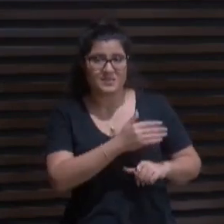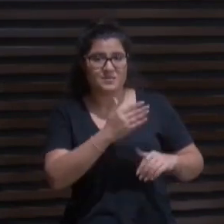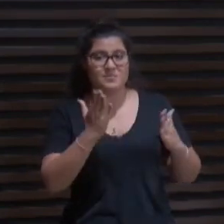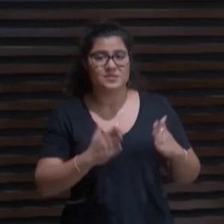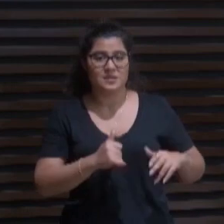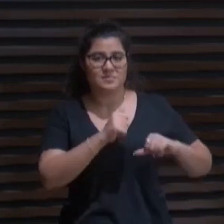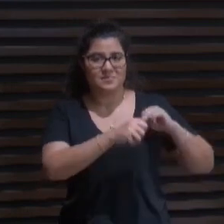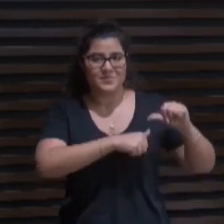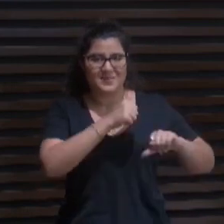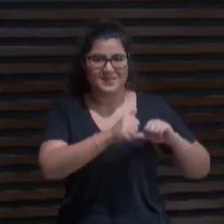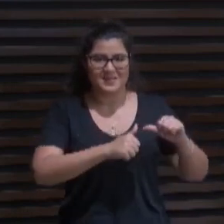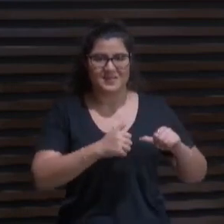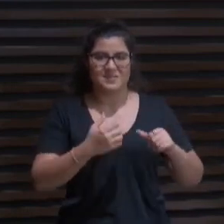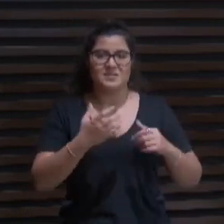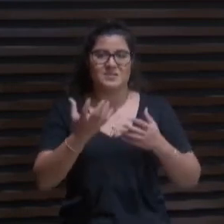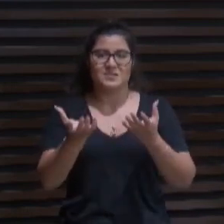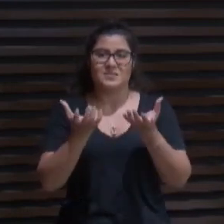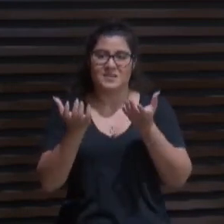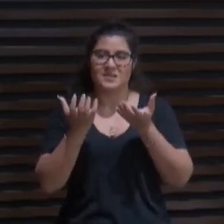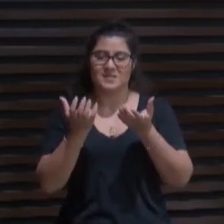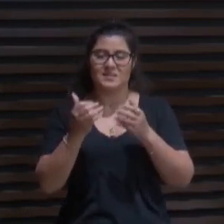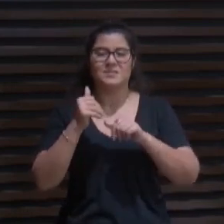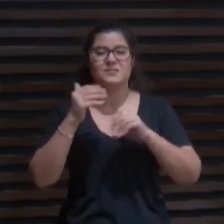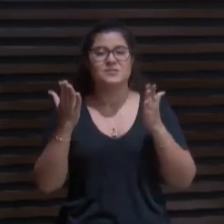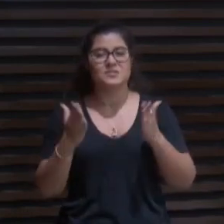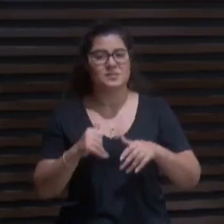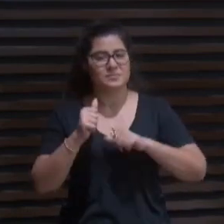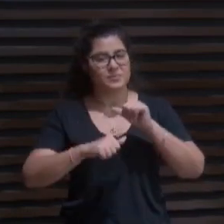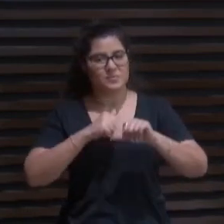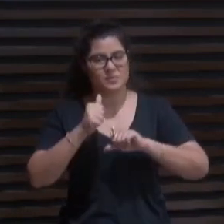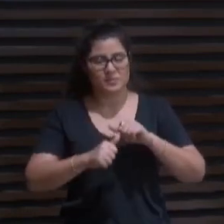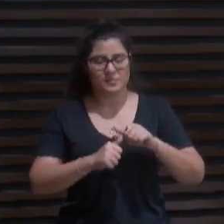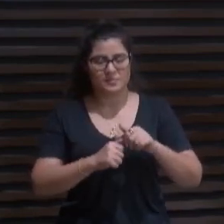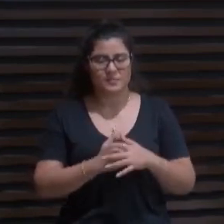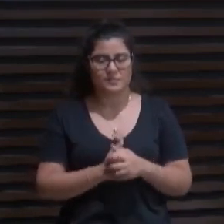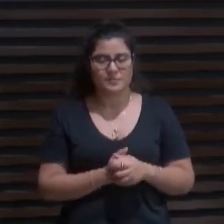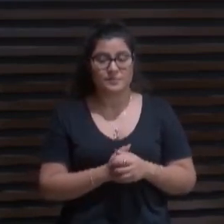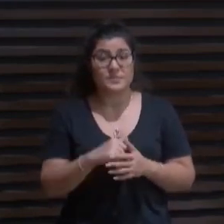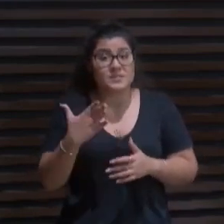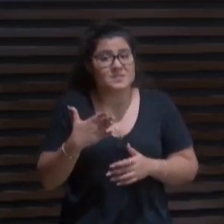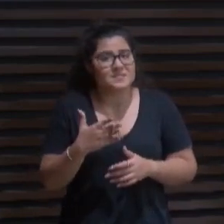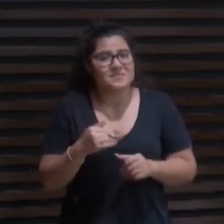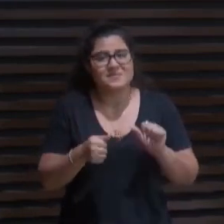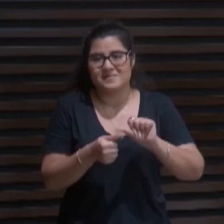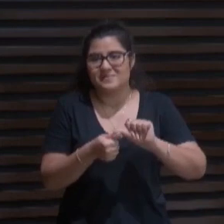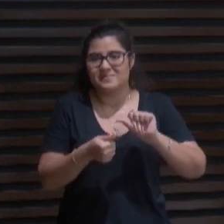vontade foi trocada. Então, o querer, Ele já pôs em vós. Então, faça.